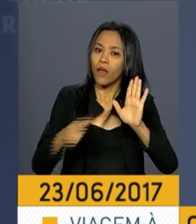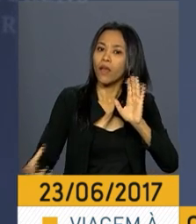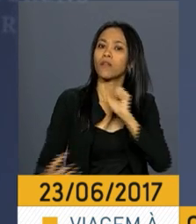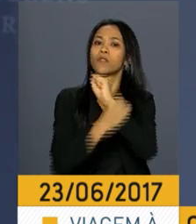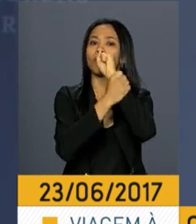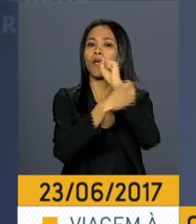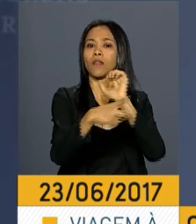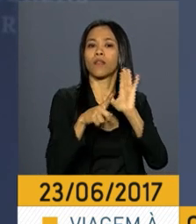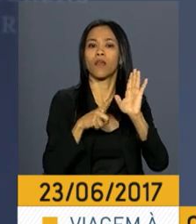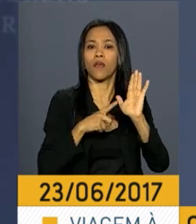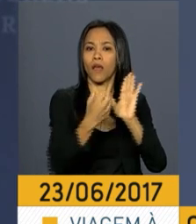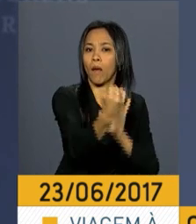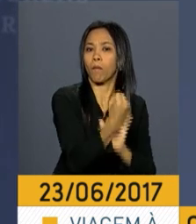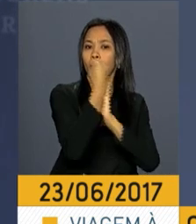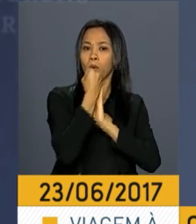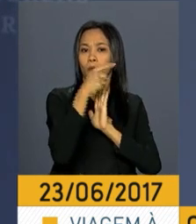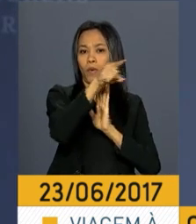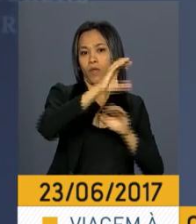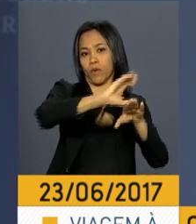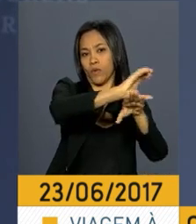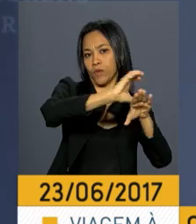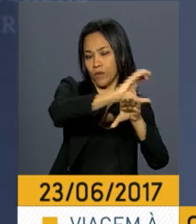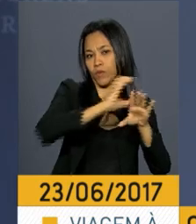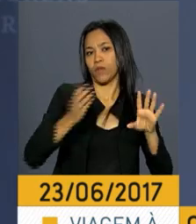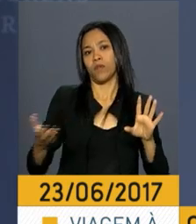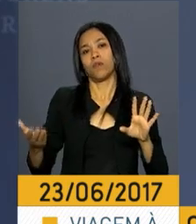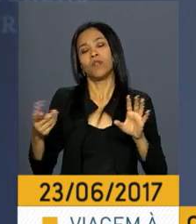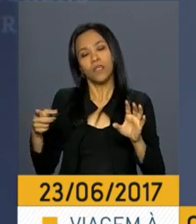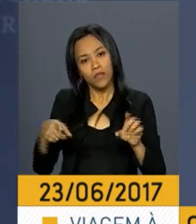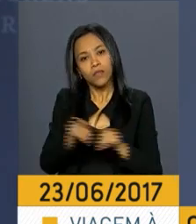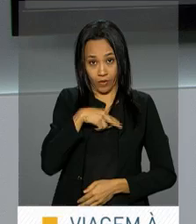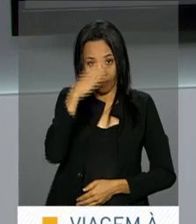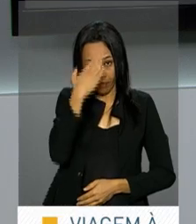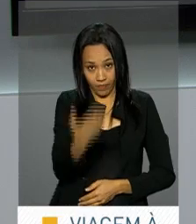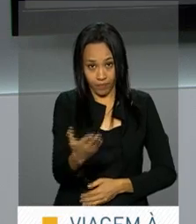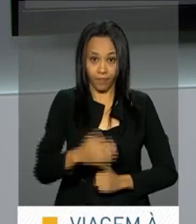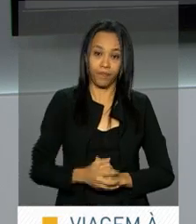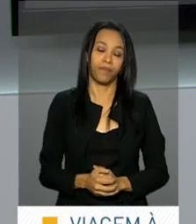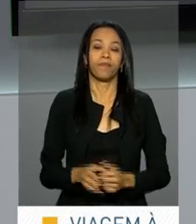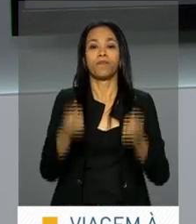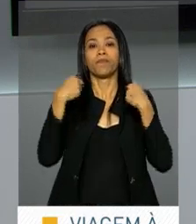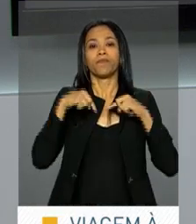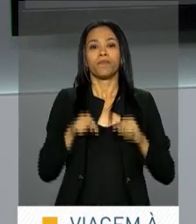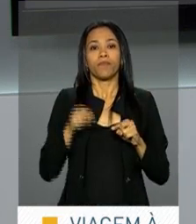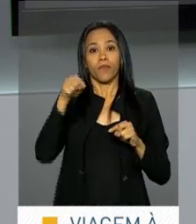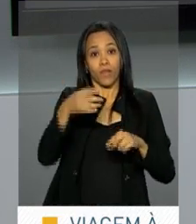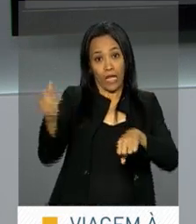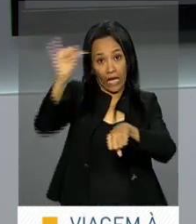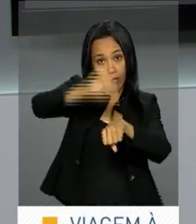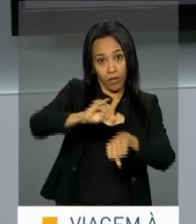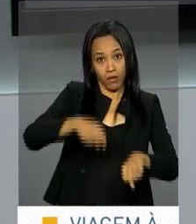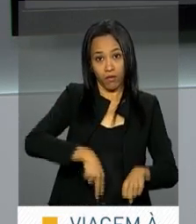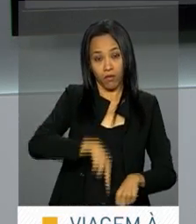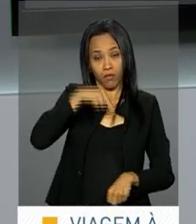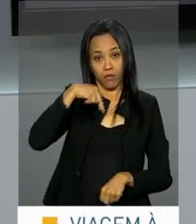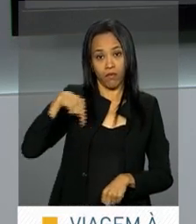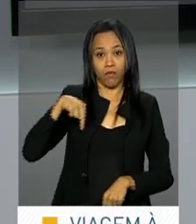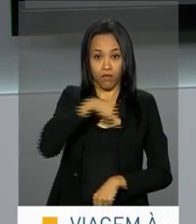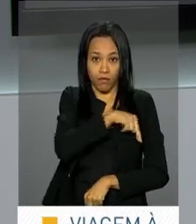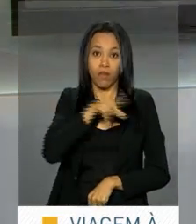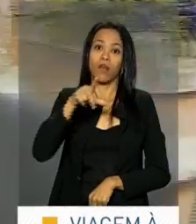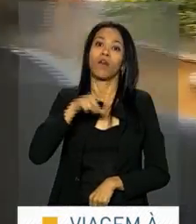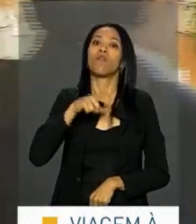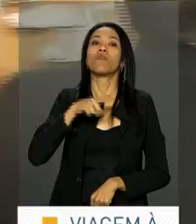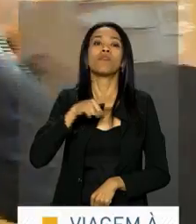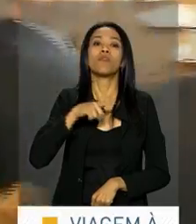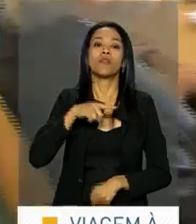Constituição, prestigiadas pelo governo e, digo mais, incentivadas pelo governo. Ainda em Oslo, o presidente Michel Temer foi recebido